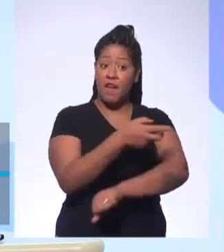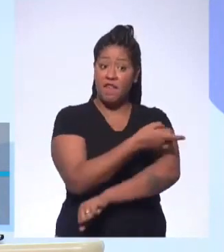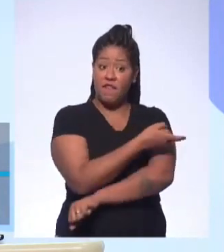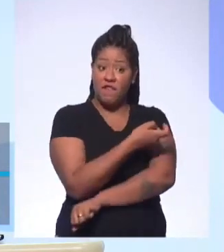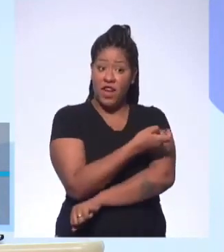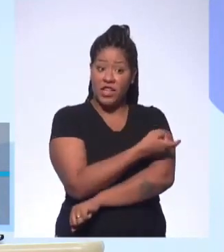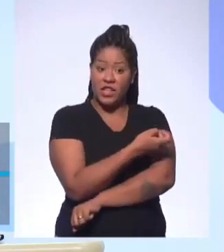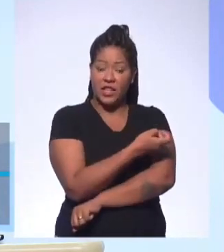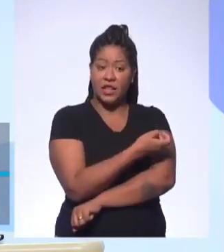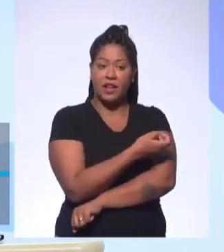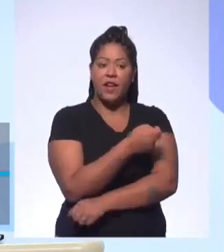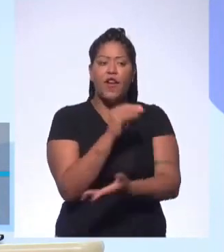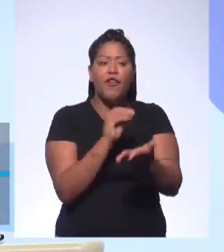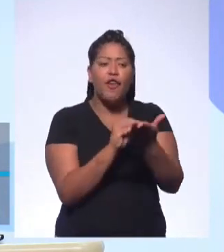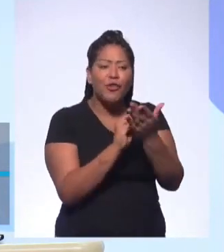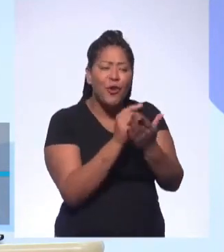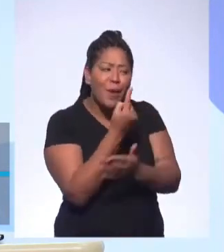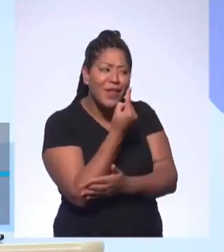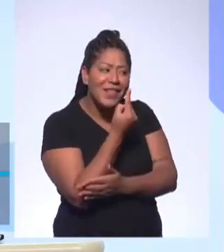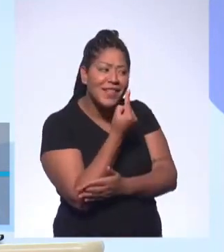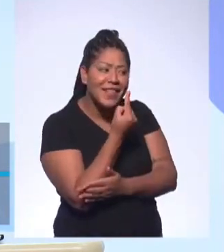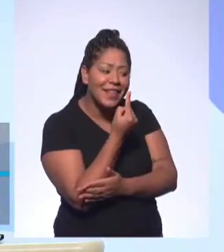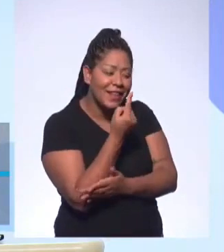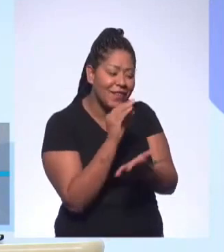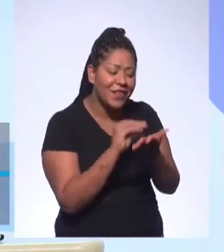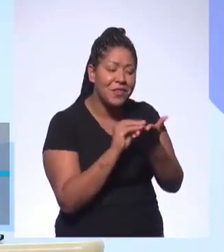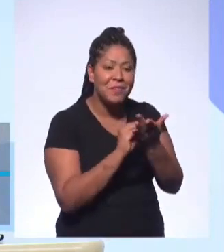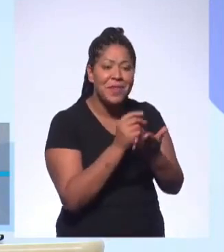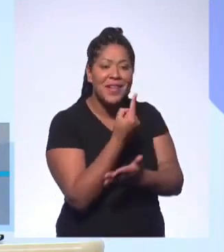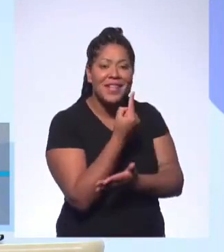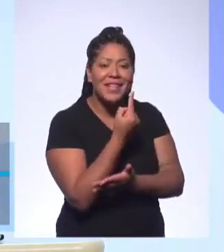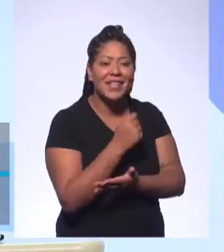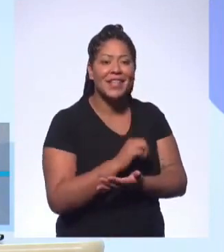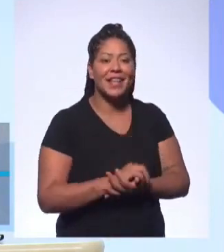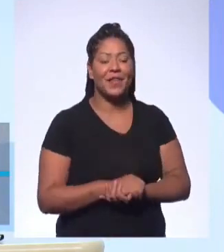Faltou só uma coisinha aqui, né? Tem mais uma coisinha aqui.